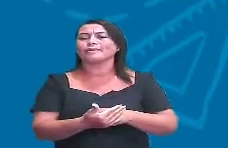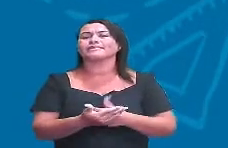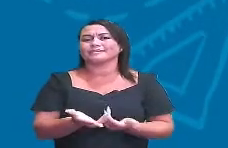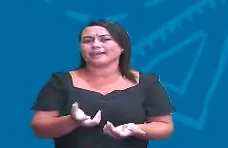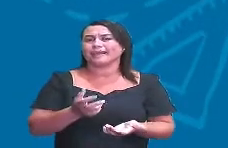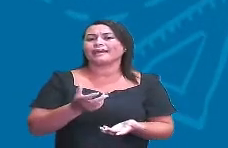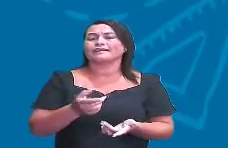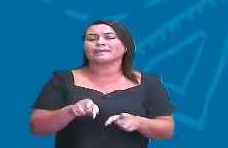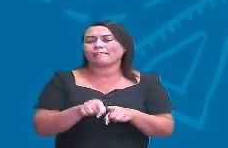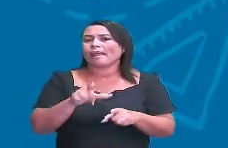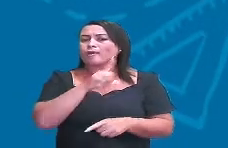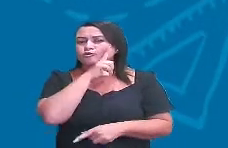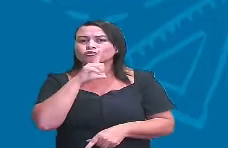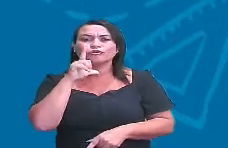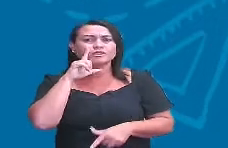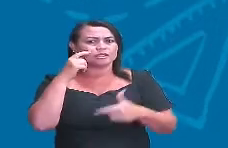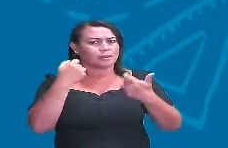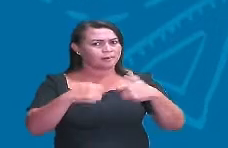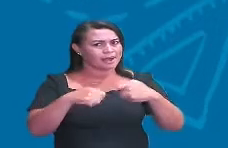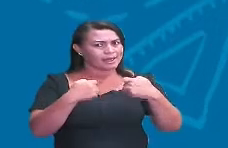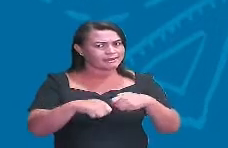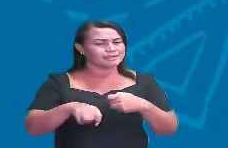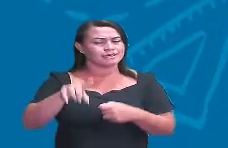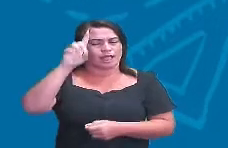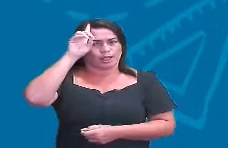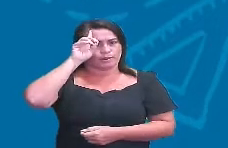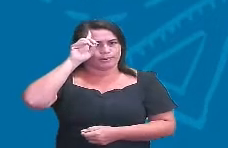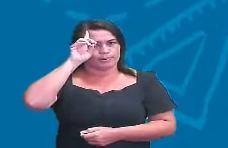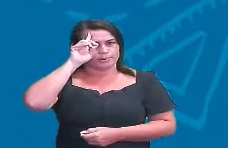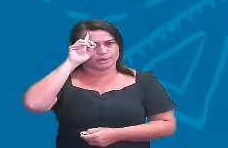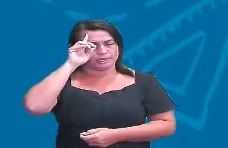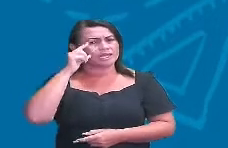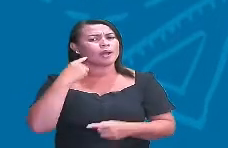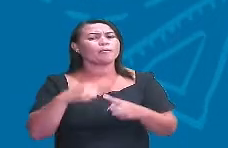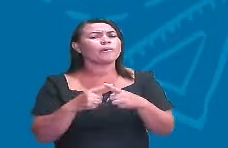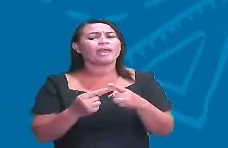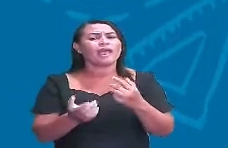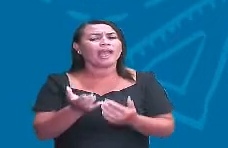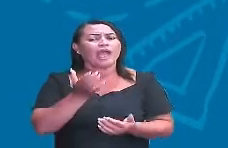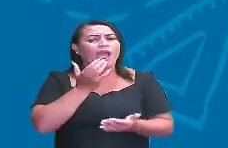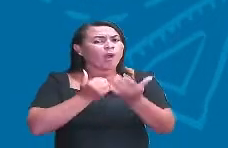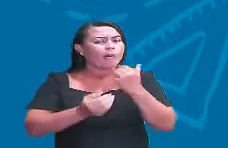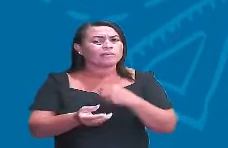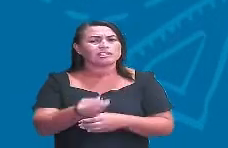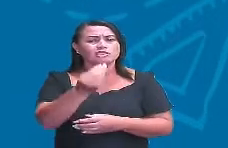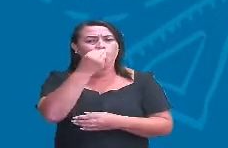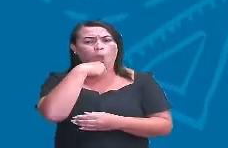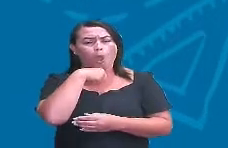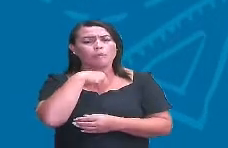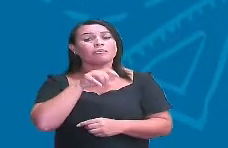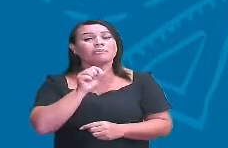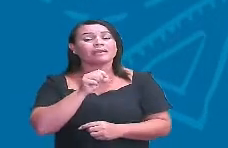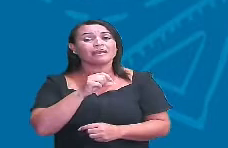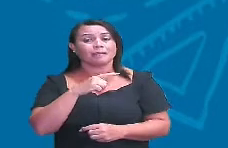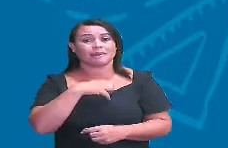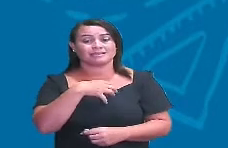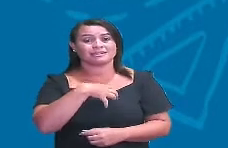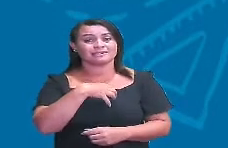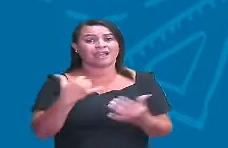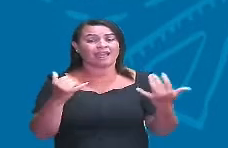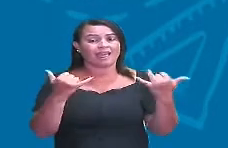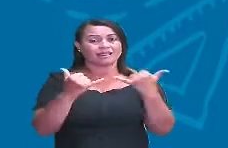jantar, os lanches que a gente faz, certo? E todo esse alimento, toda essa comida que a gente ingere é justamente para que a gente possa